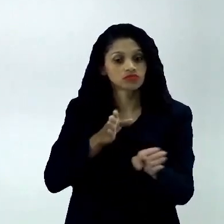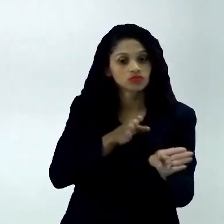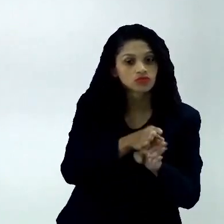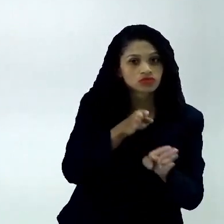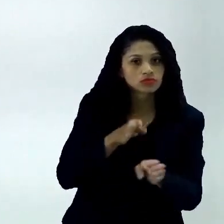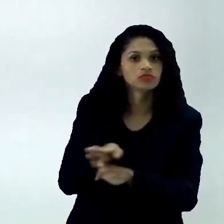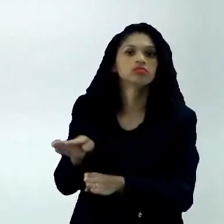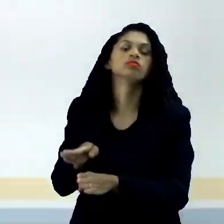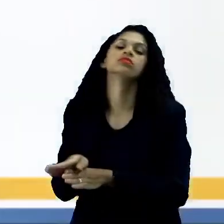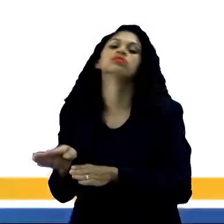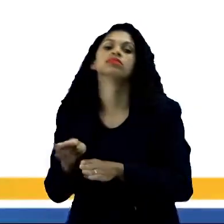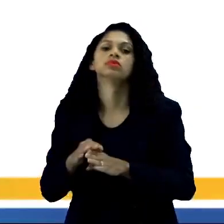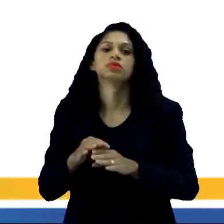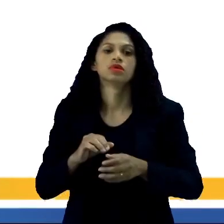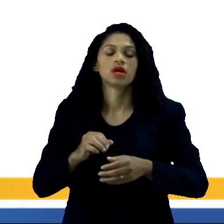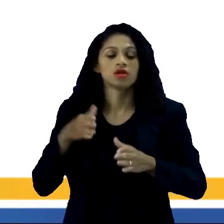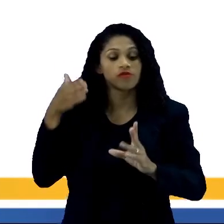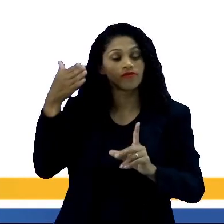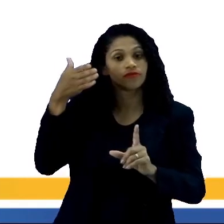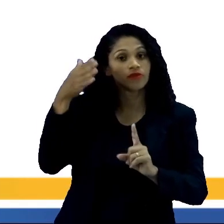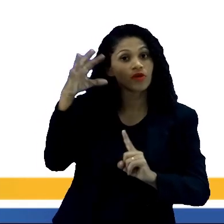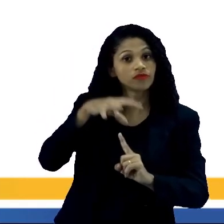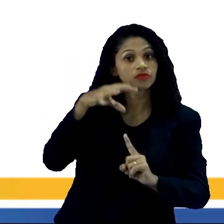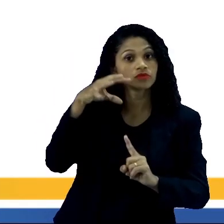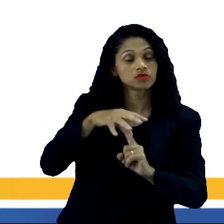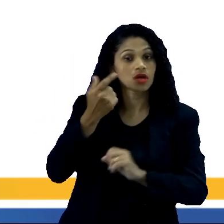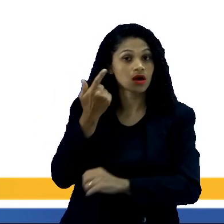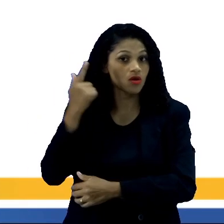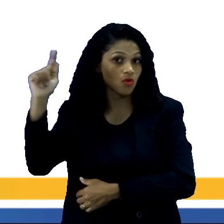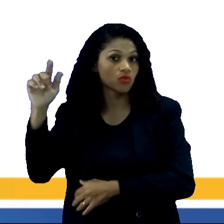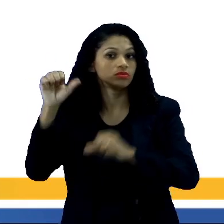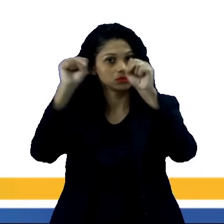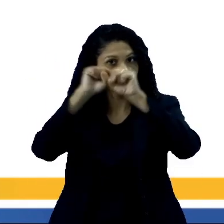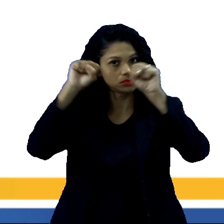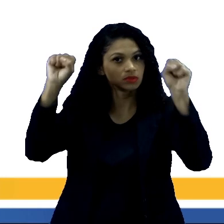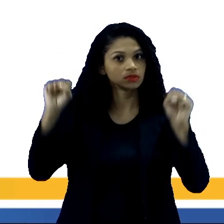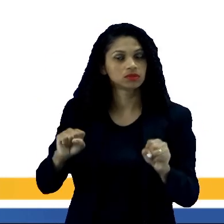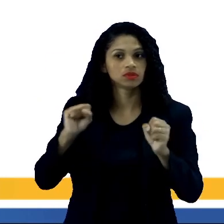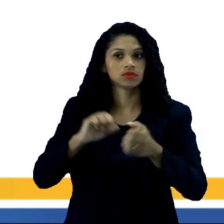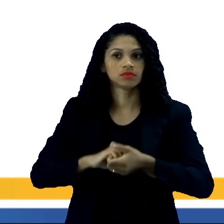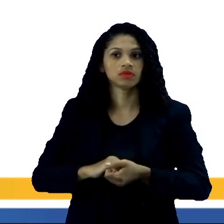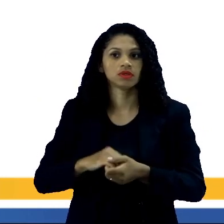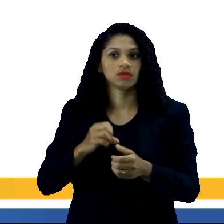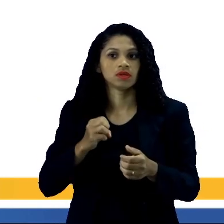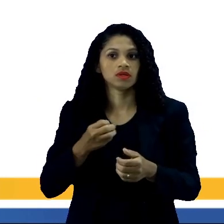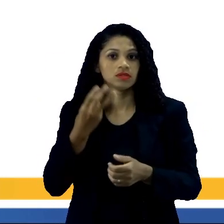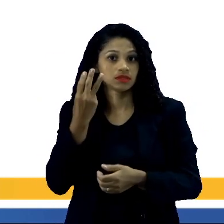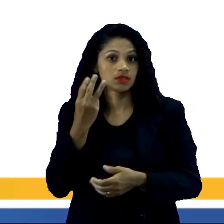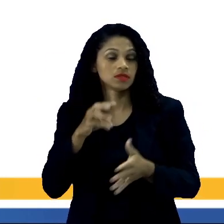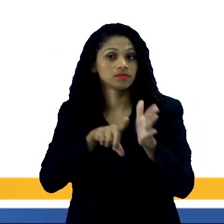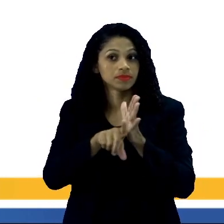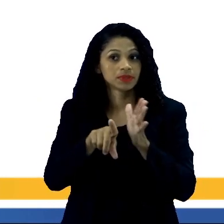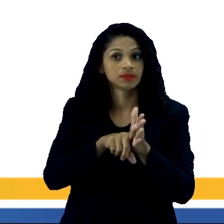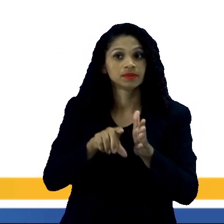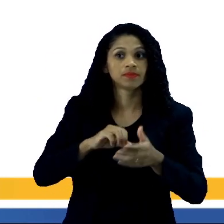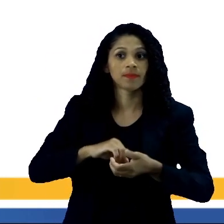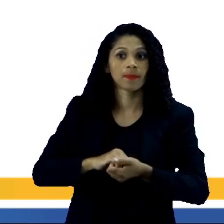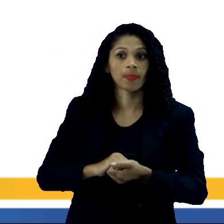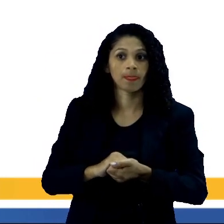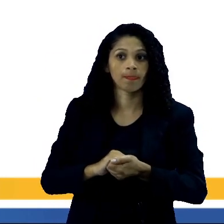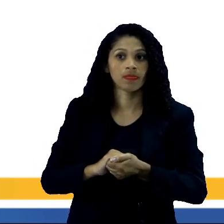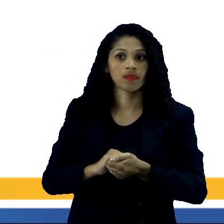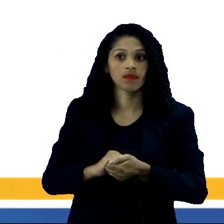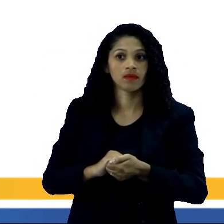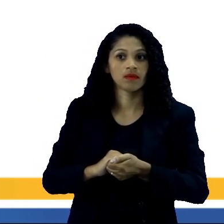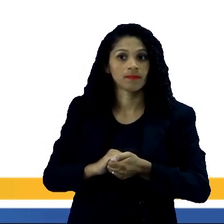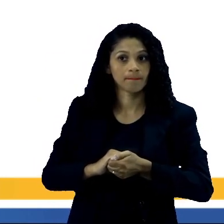de muitos dos outros sistemas. Já na questão 3, nós temos o seguinte: a respeito dos neurotransmissores, marque a alternativa